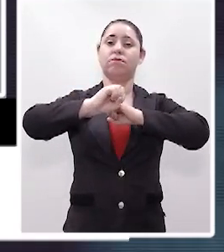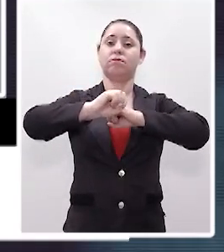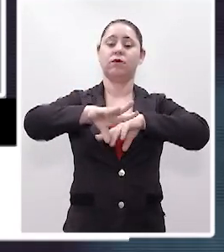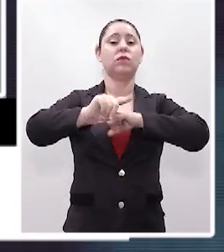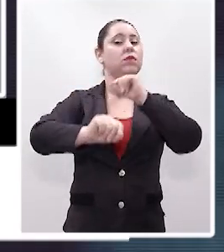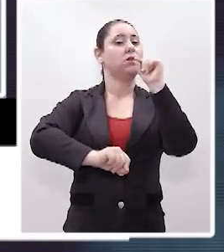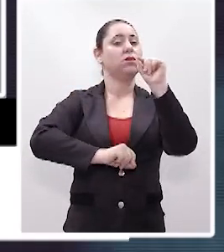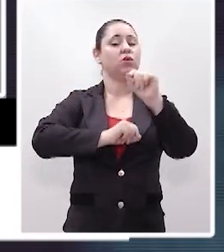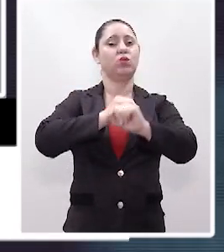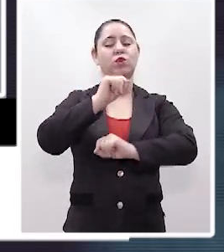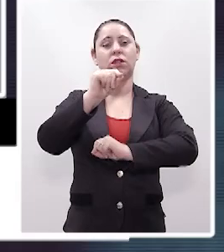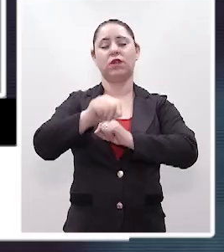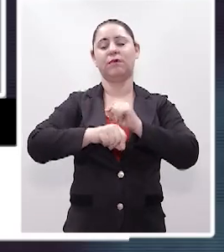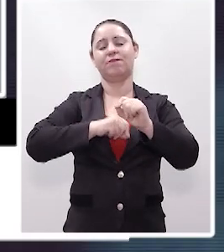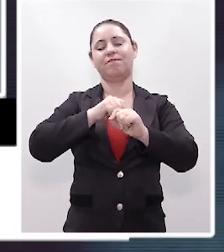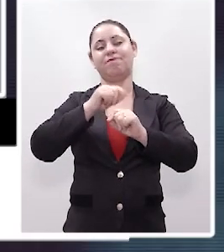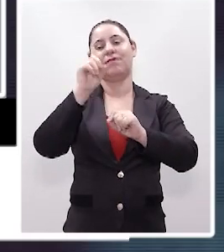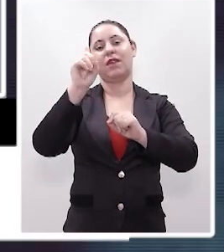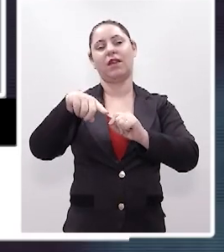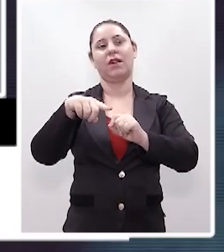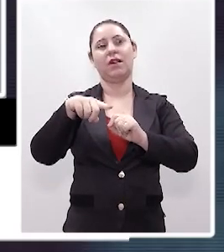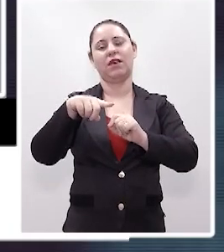para passar aquilo que eles